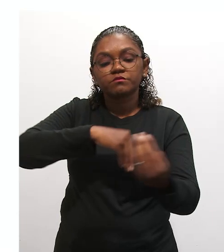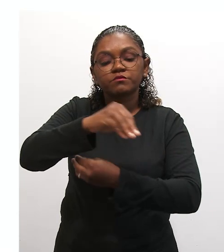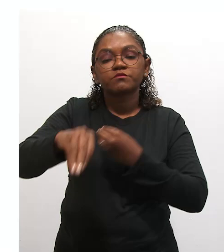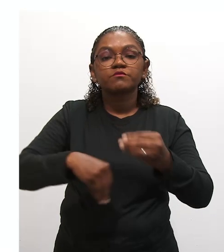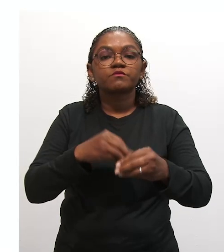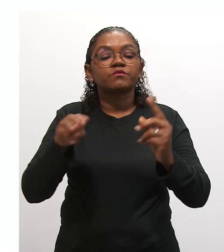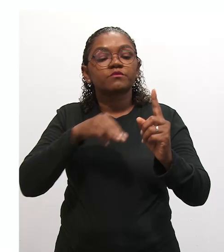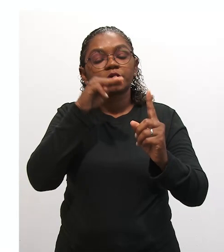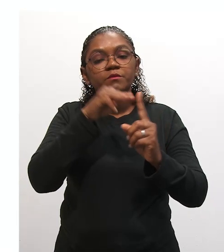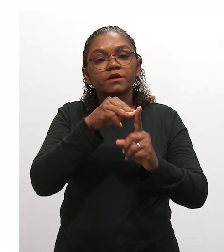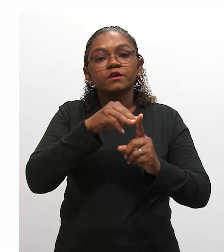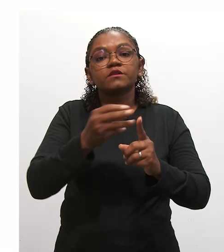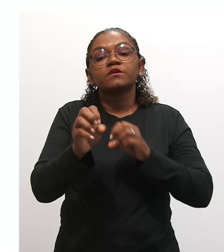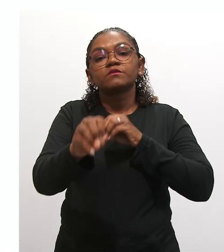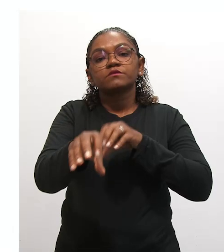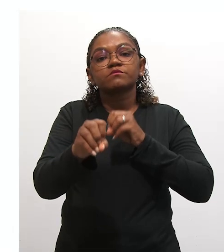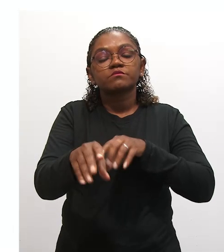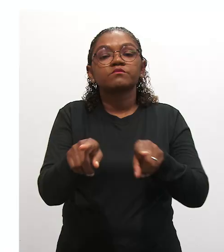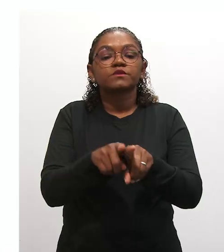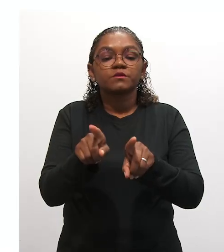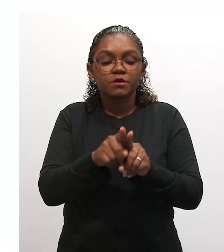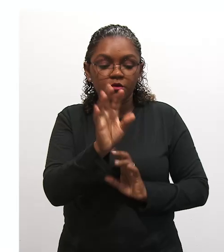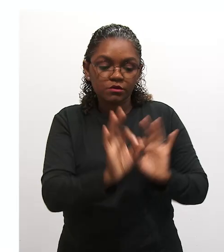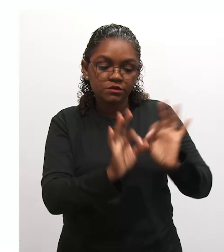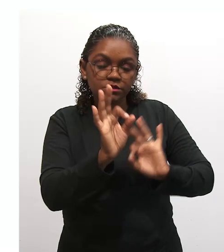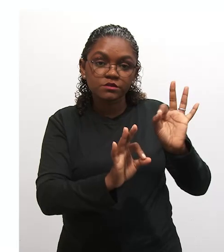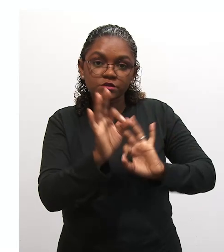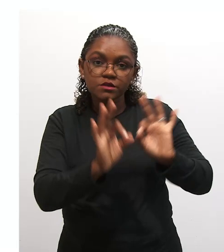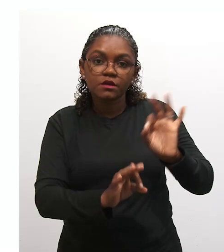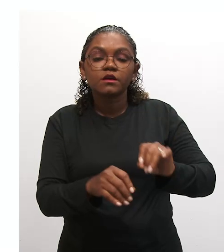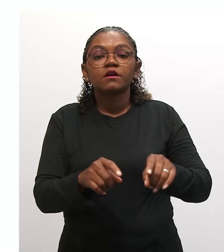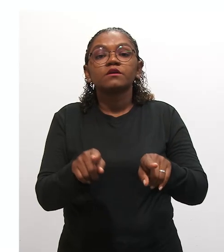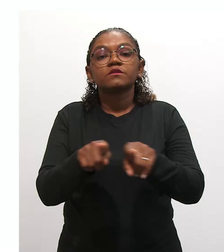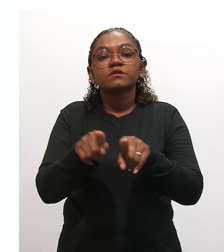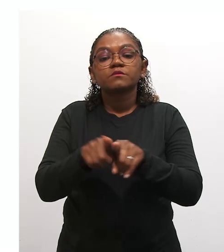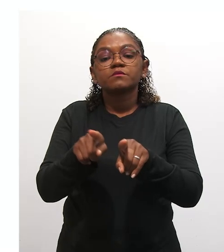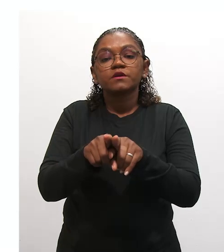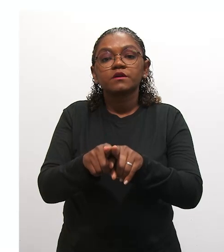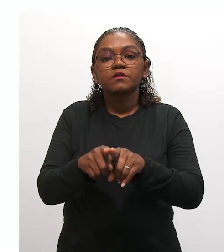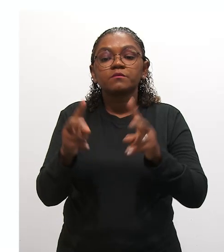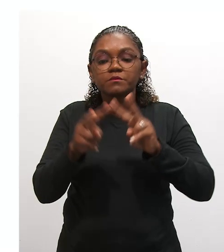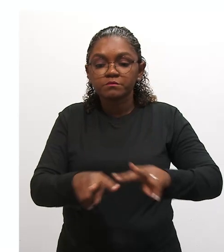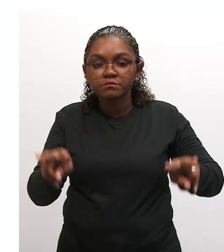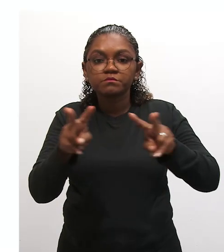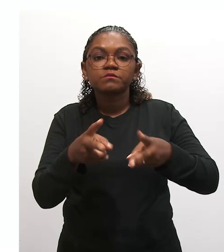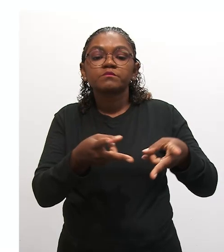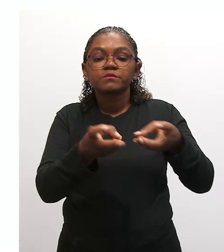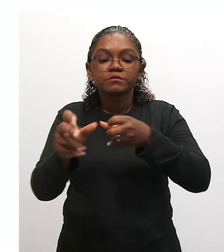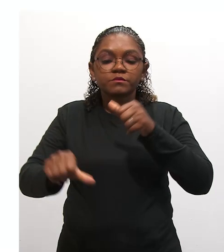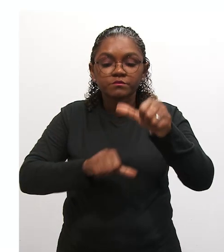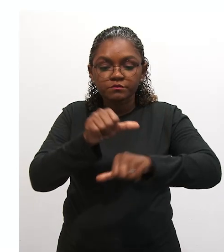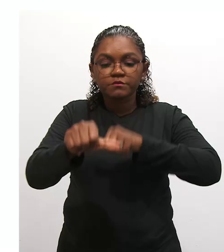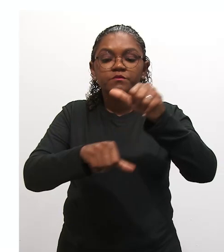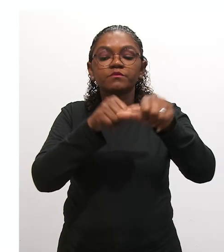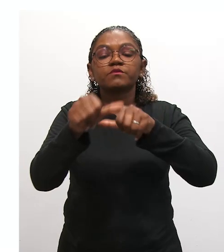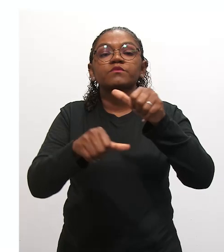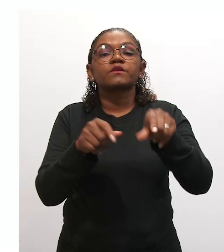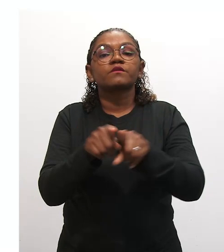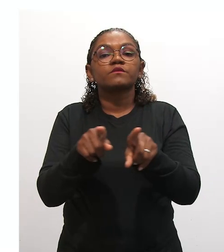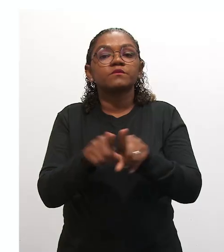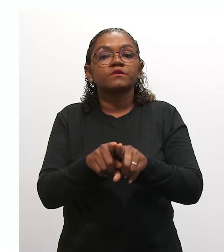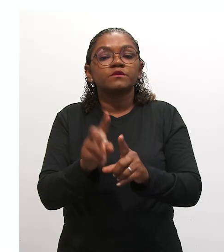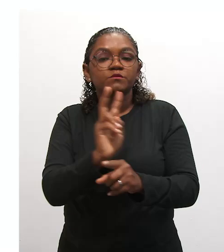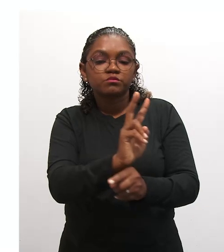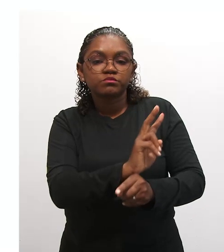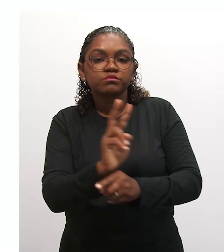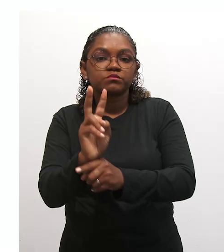educacionais, organizar recursos e transformar a visão institucional em ações monitoráveis e avaliáveis,